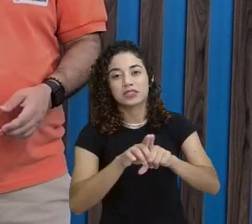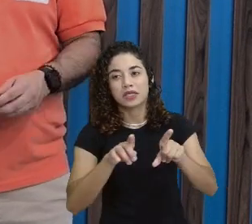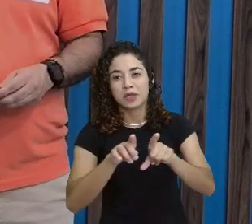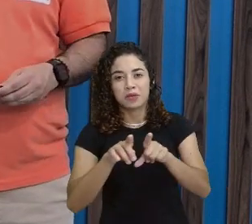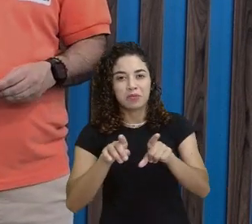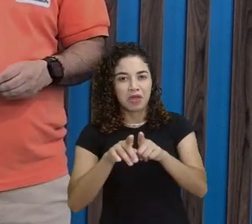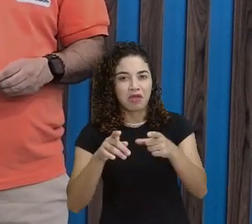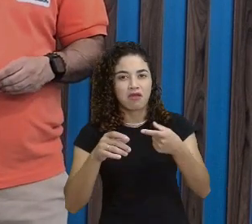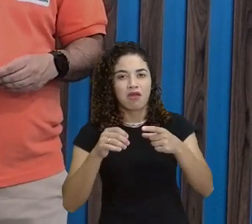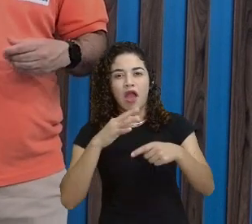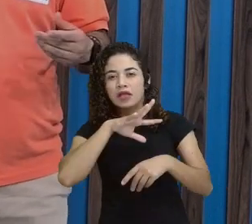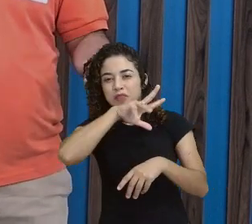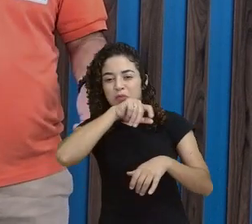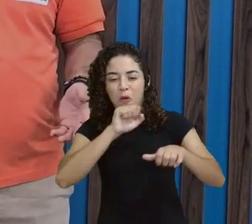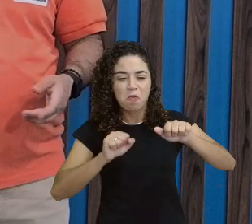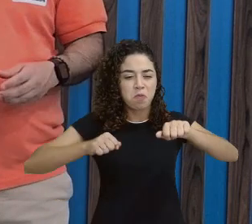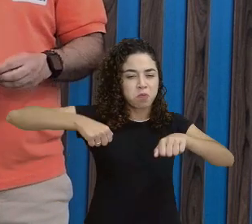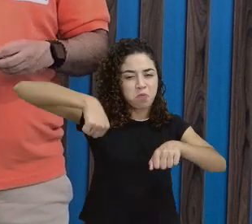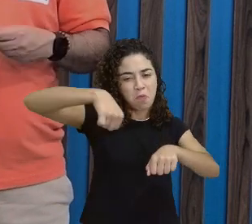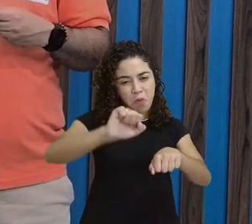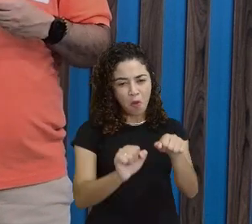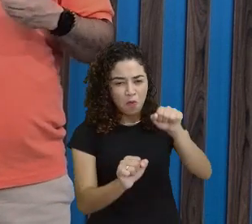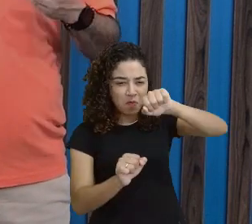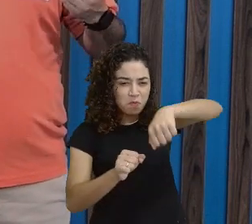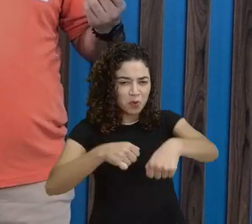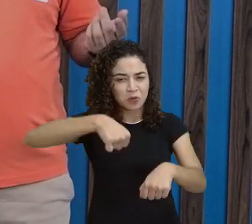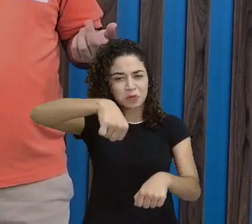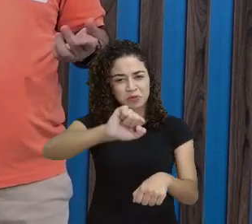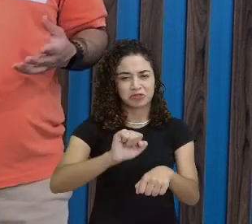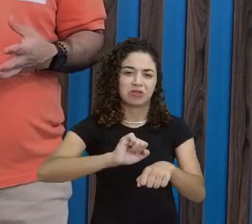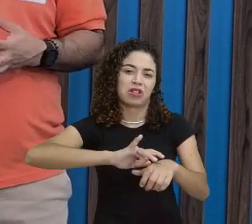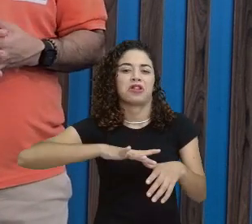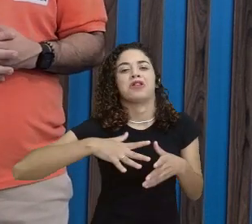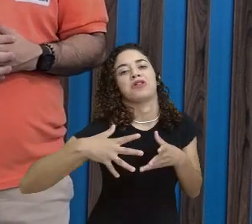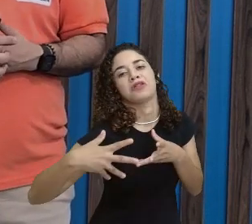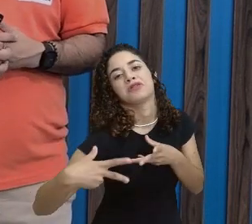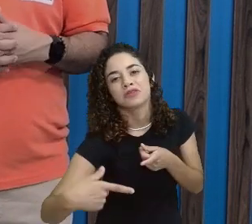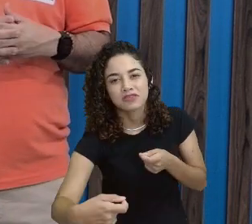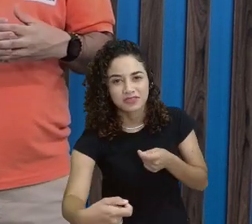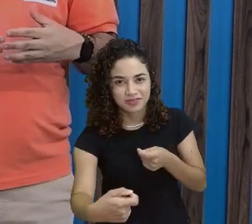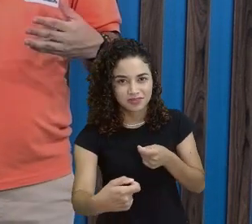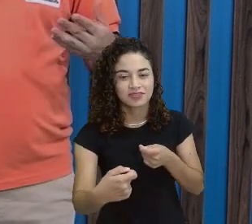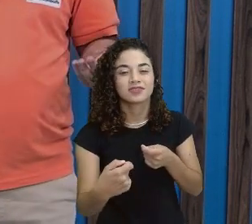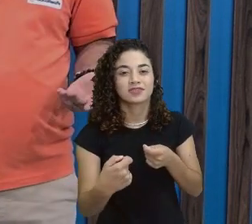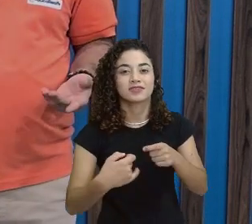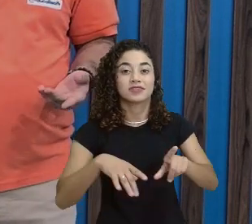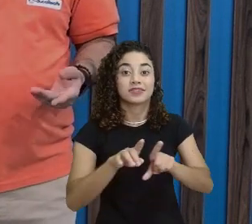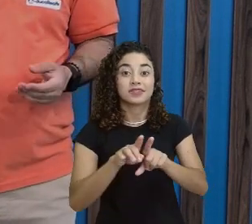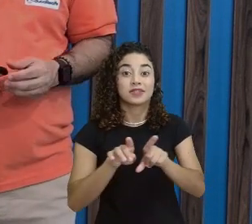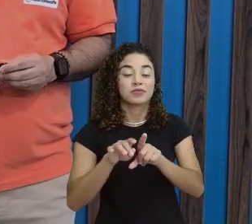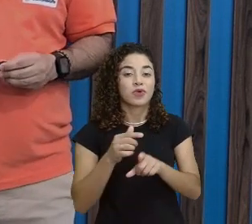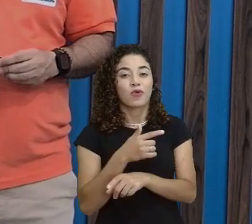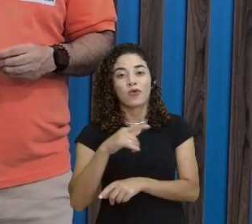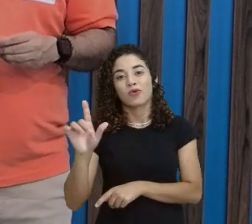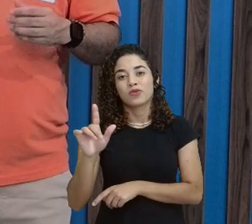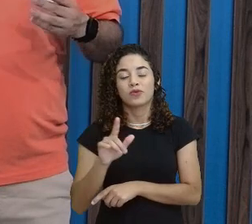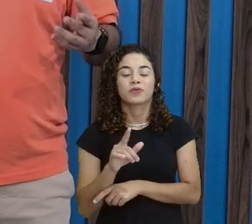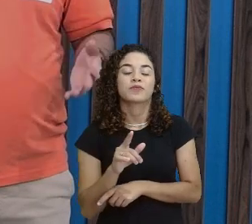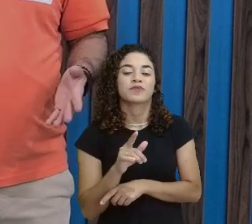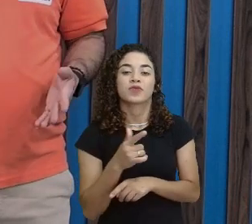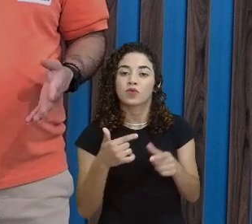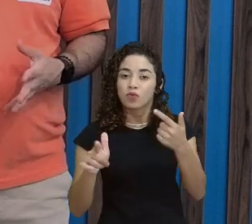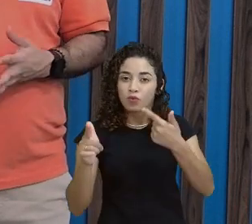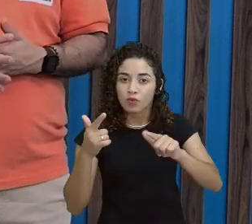por rinocerontes, né, por elefantes, ou assim destroçados, né, pelos gladiadores, né, ou